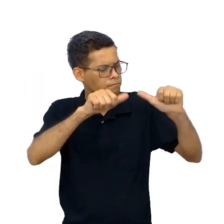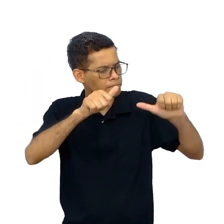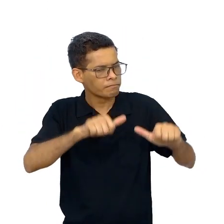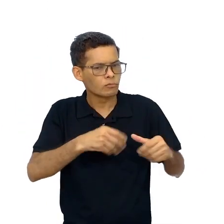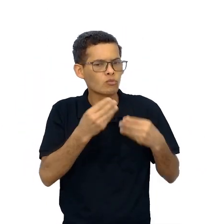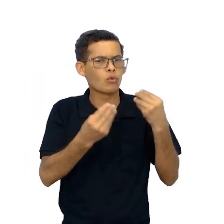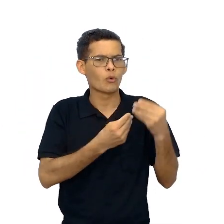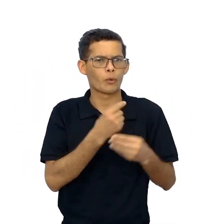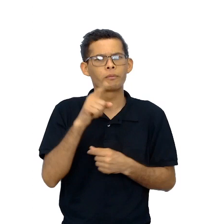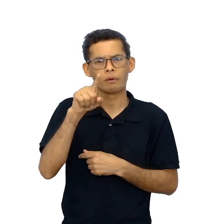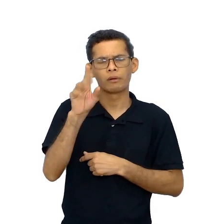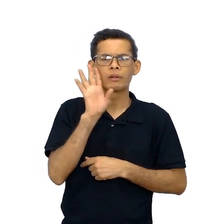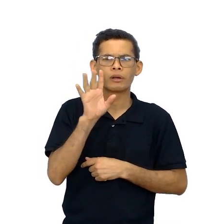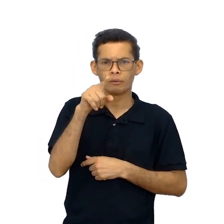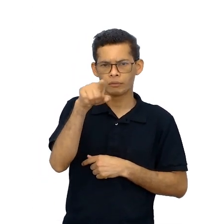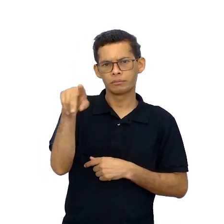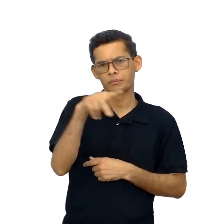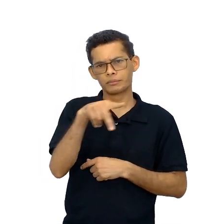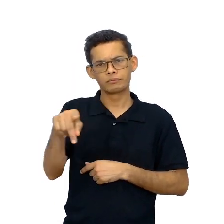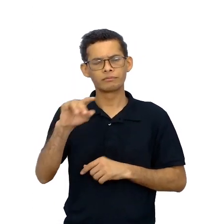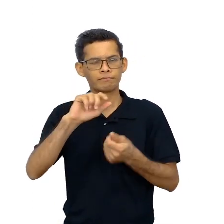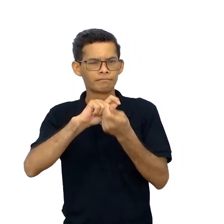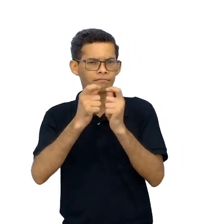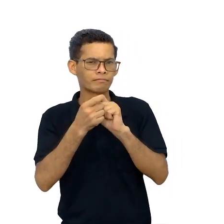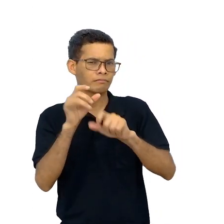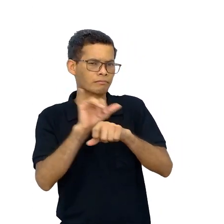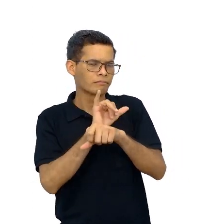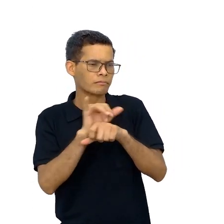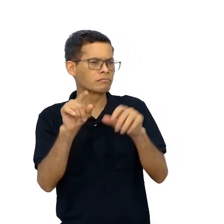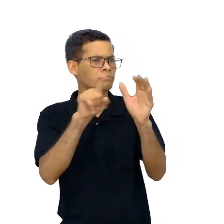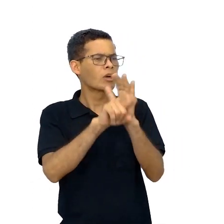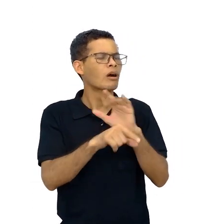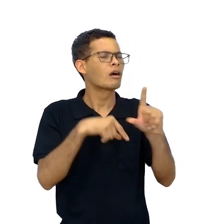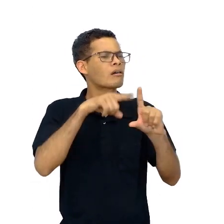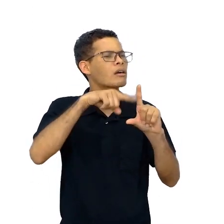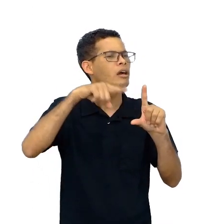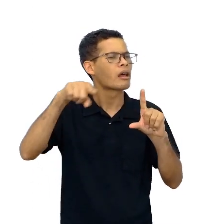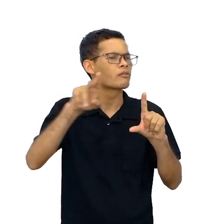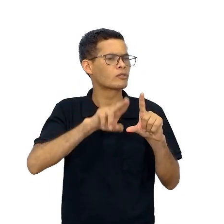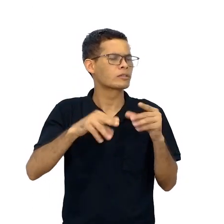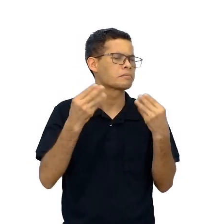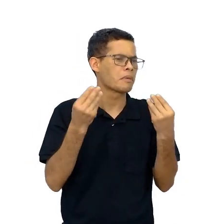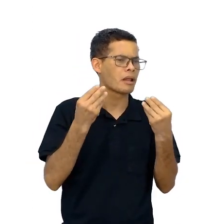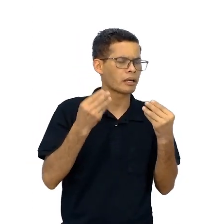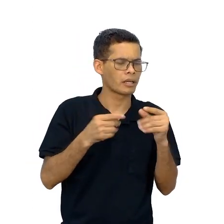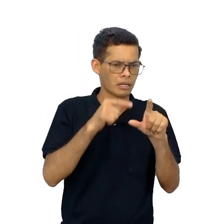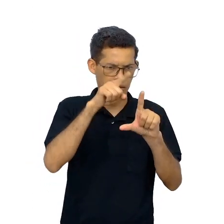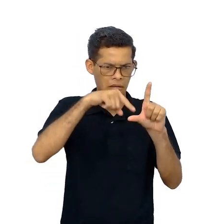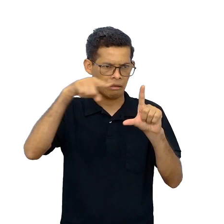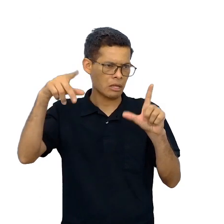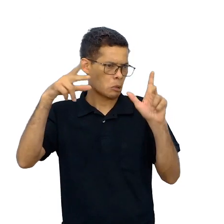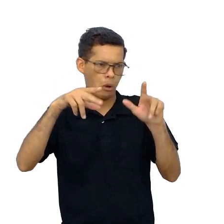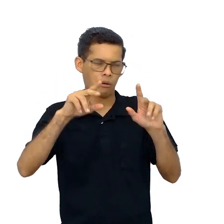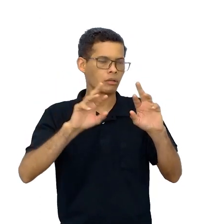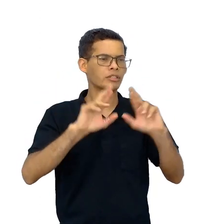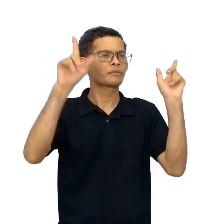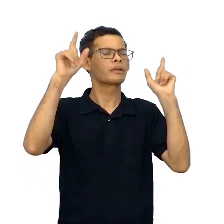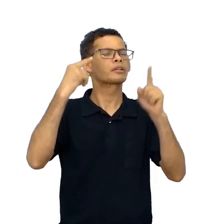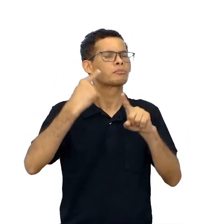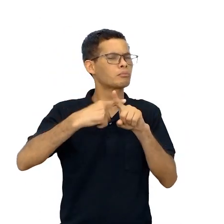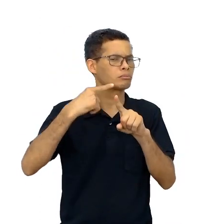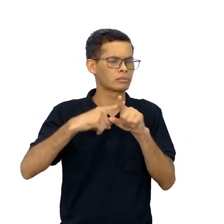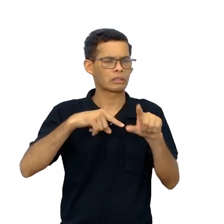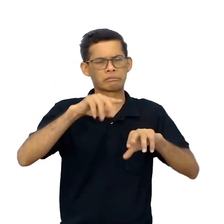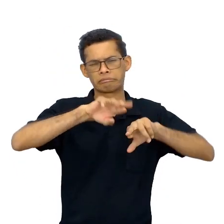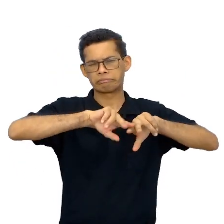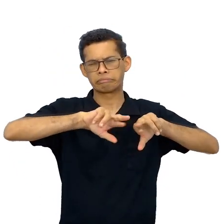bacana perguntar para o aluno, né? Para que servem os gráficos? Qual é a diferença entre eles, né? Se eles, qual